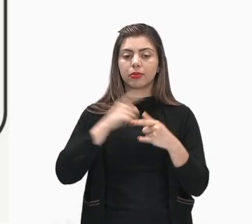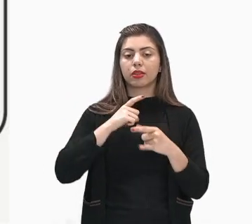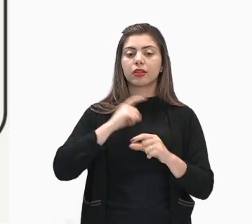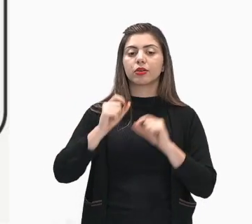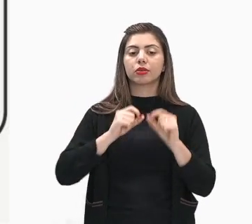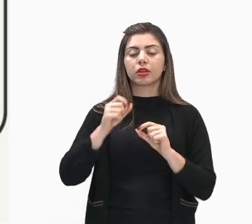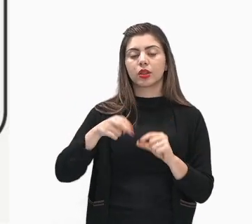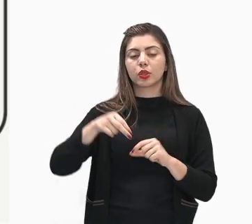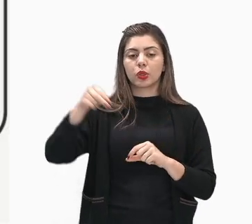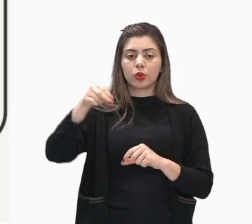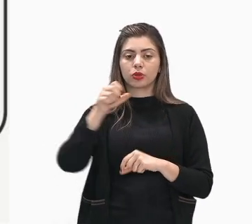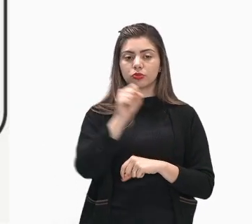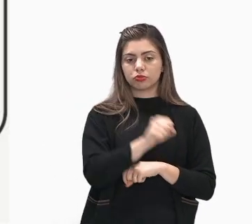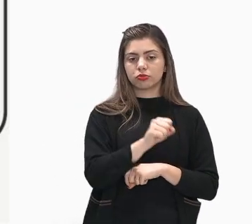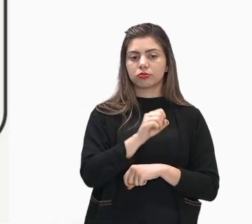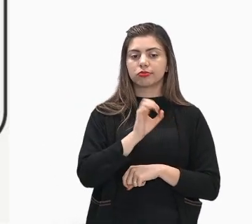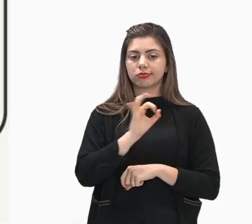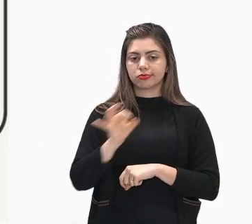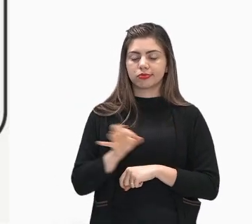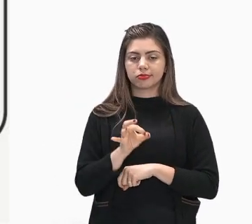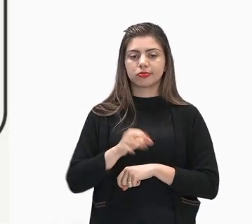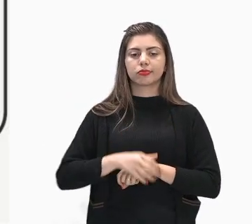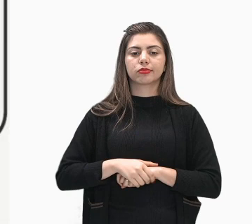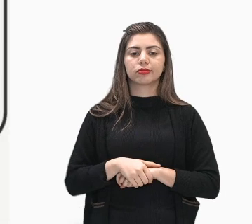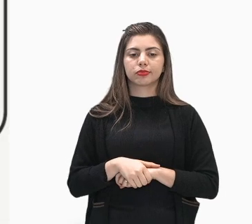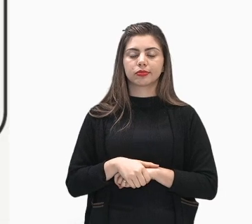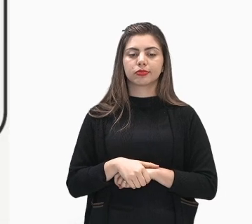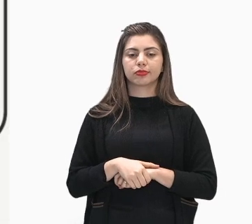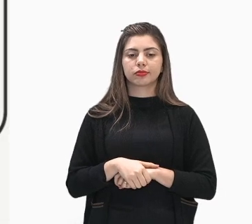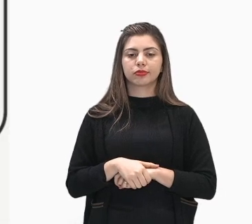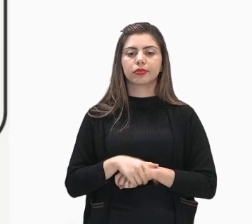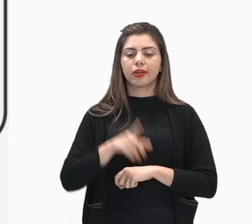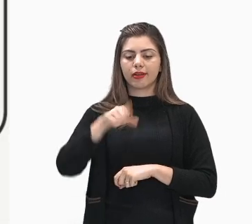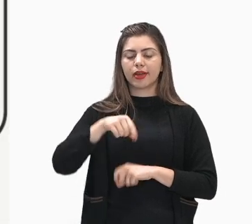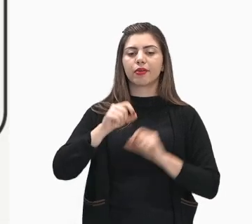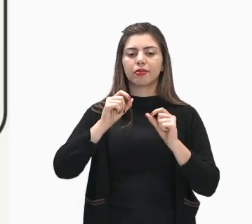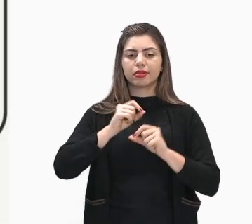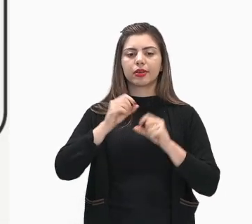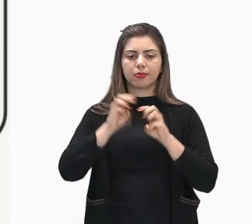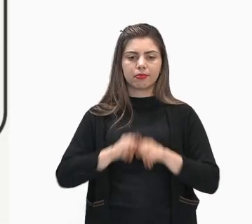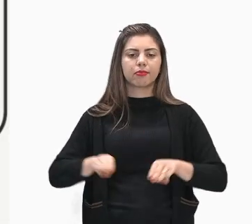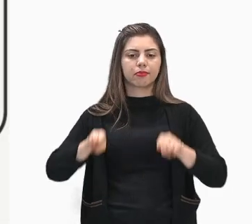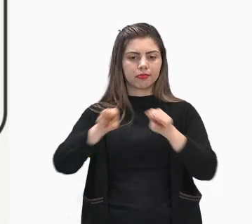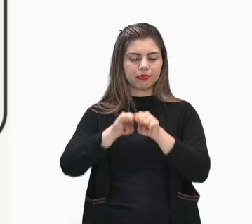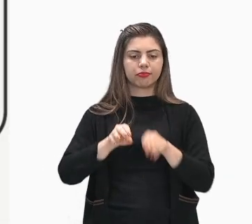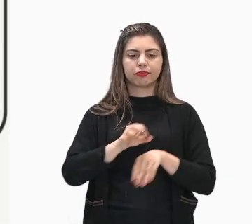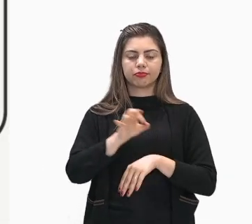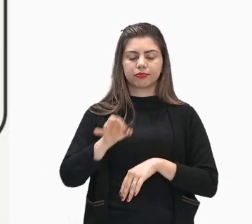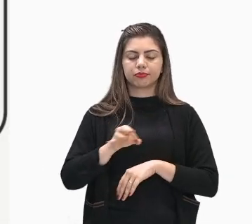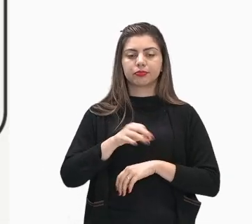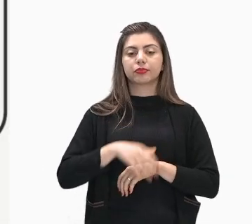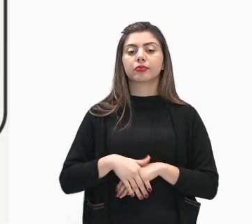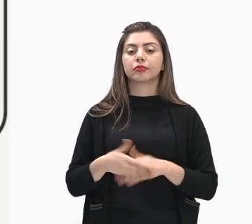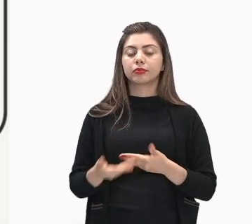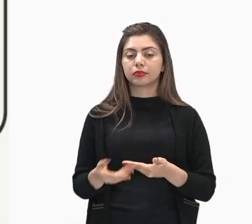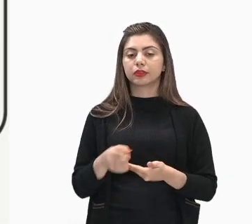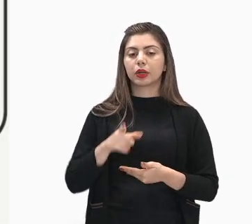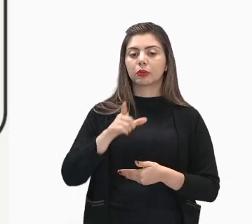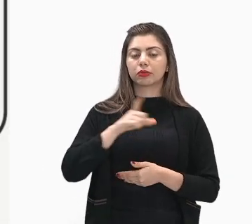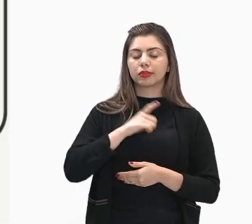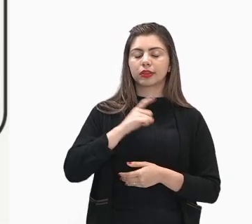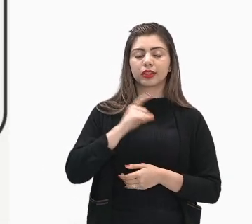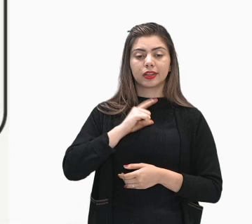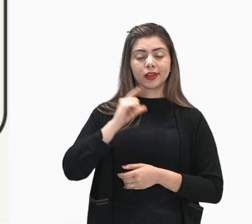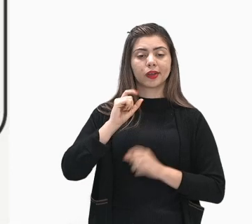norte e o polo sul. E eles são chamados aí de dipolos magnéticos. Neles, as ações magnéticas são